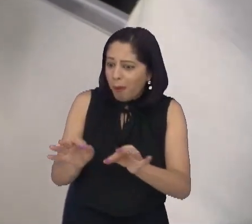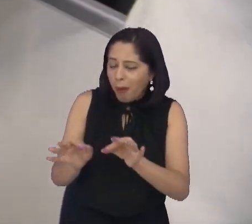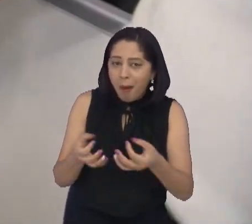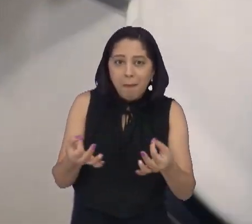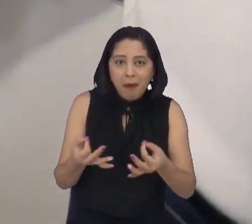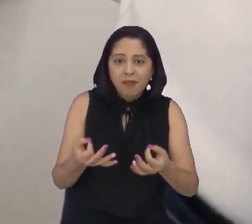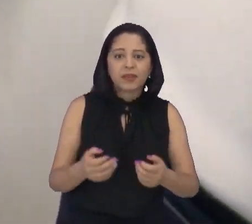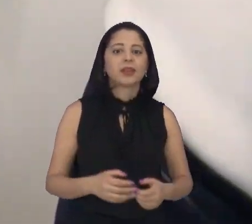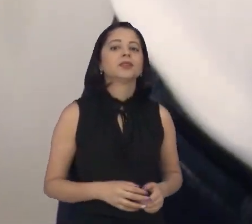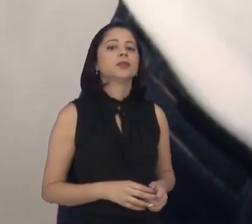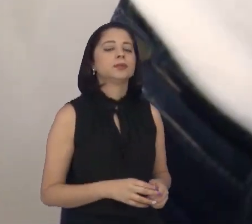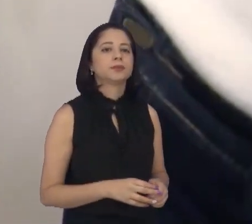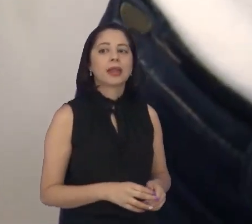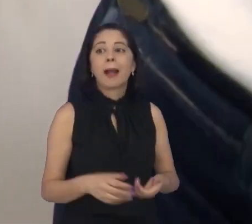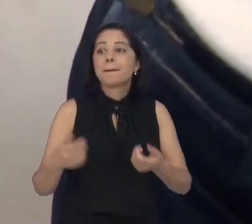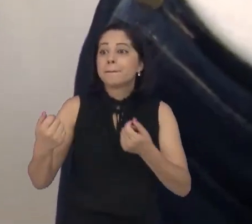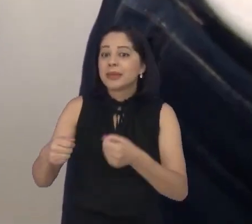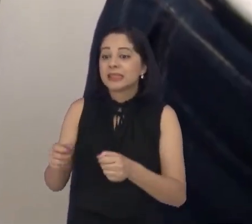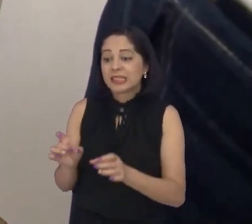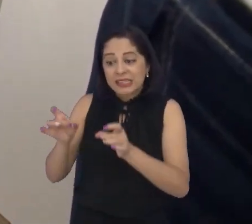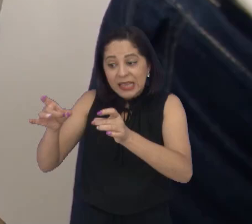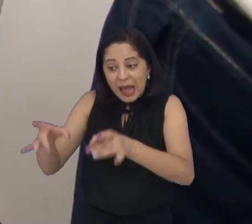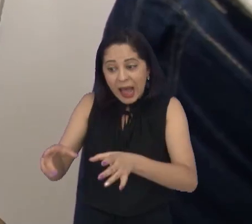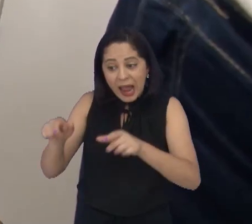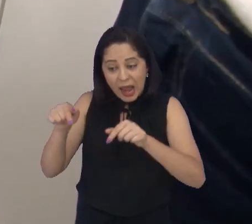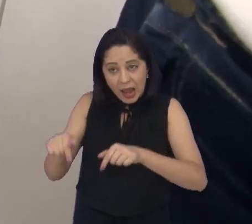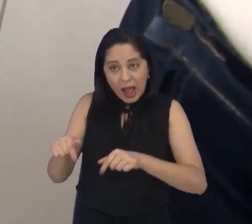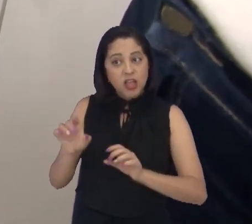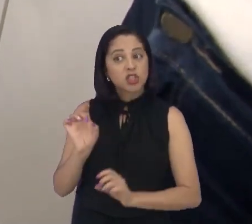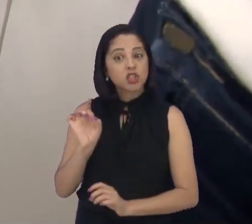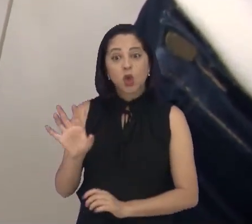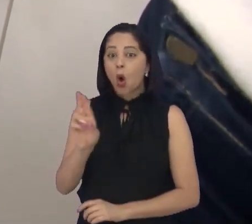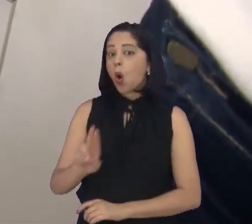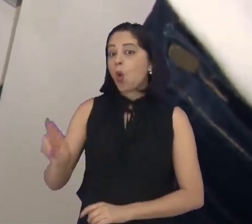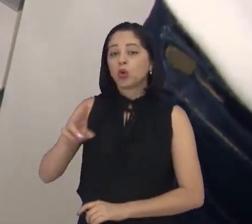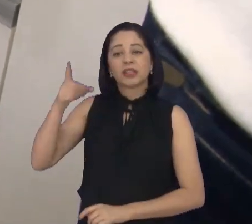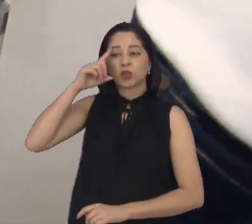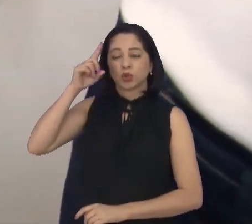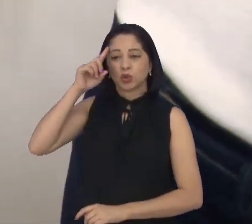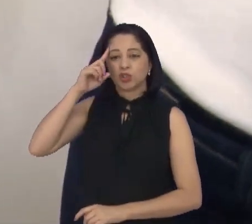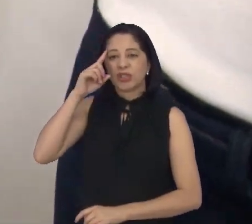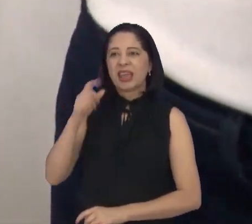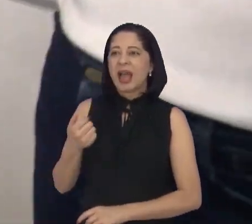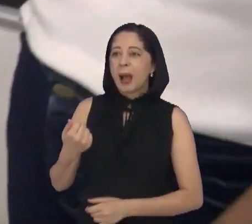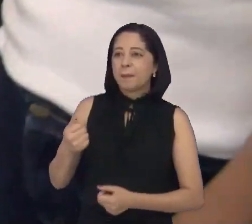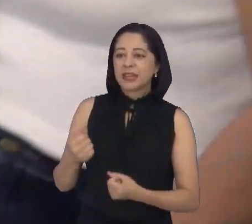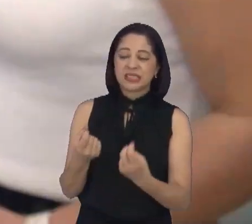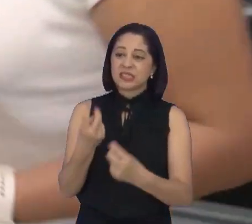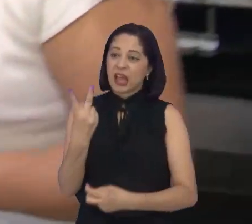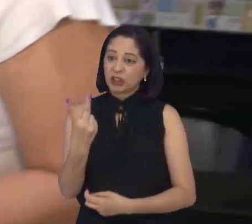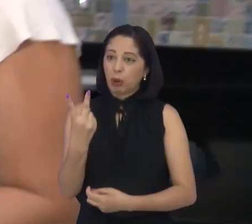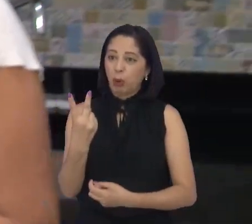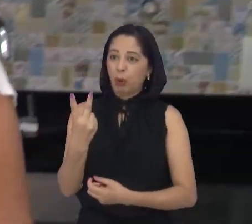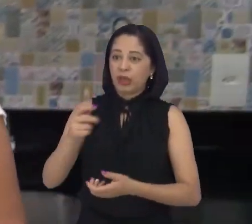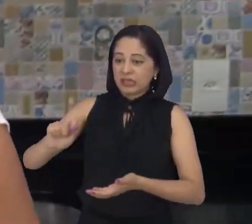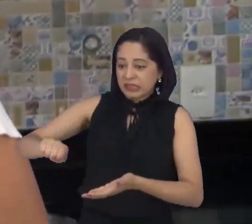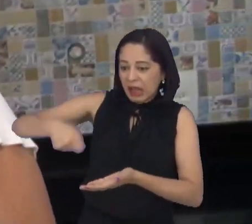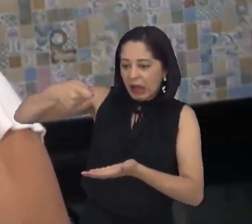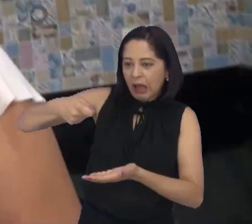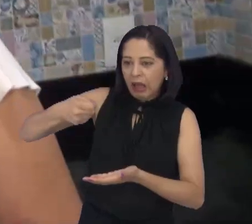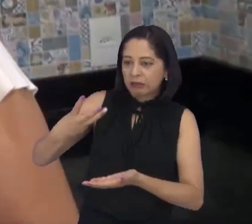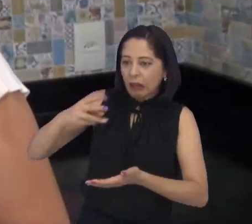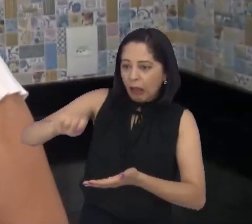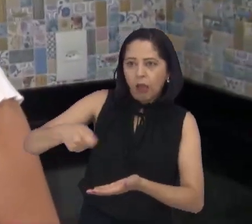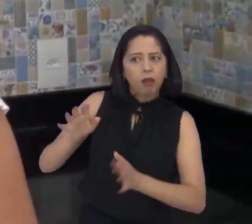Você vai deixar aqui somente o que você usa no dia a dia. Você não precisa mais de uma concha, mais de uma escumadeira no dia a dia.